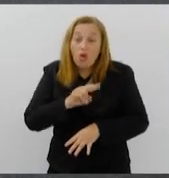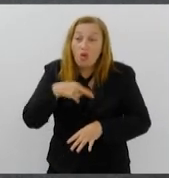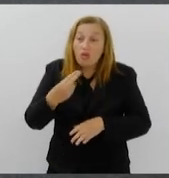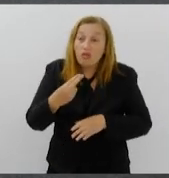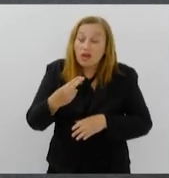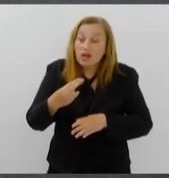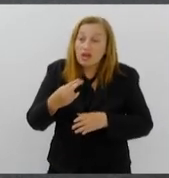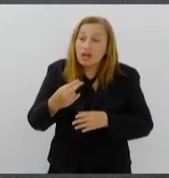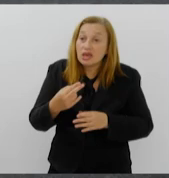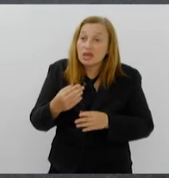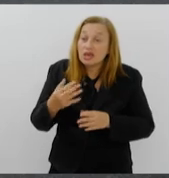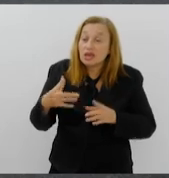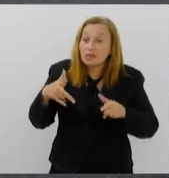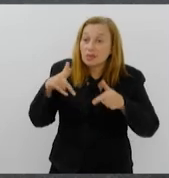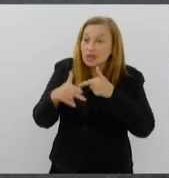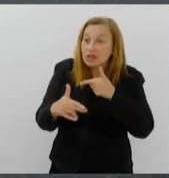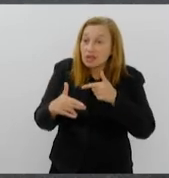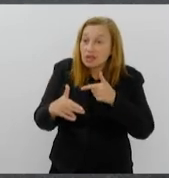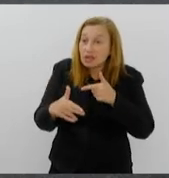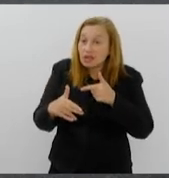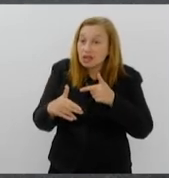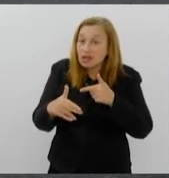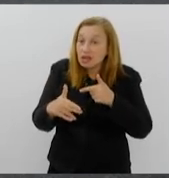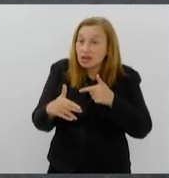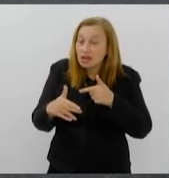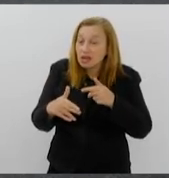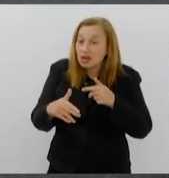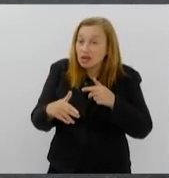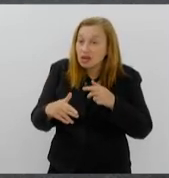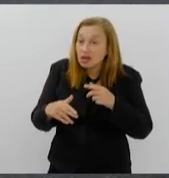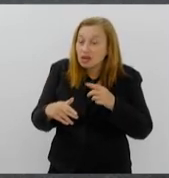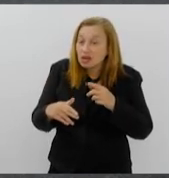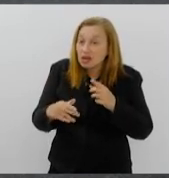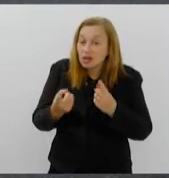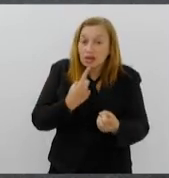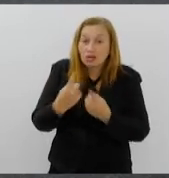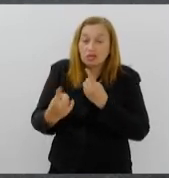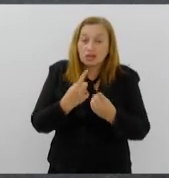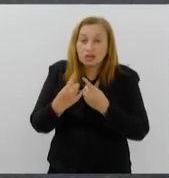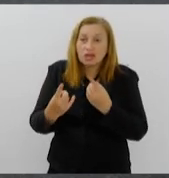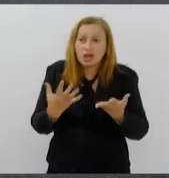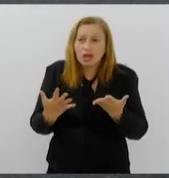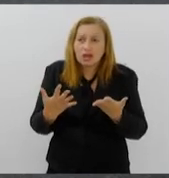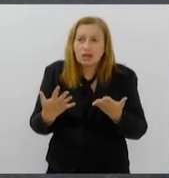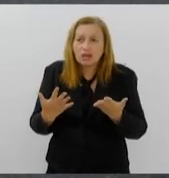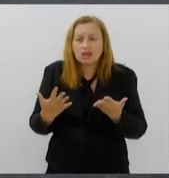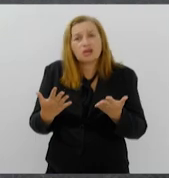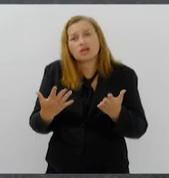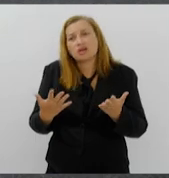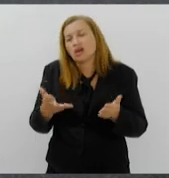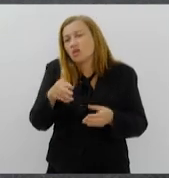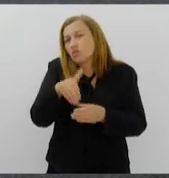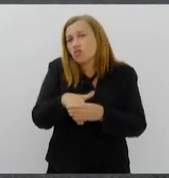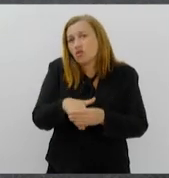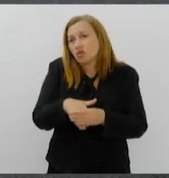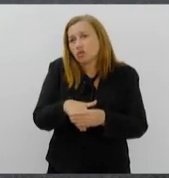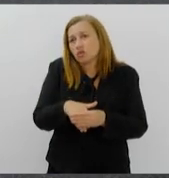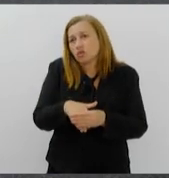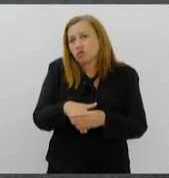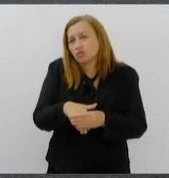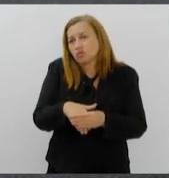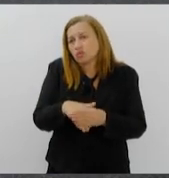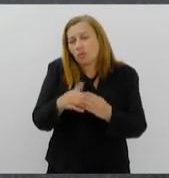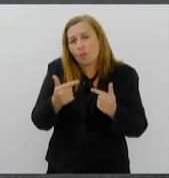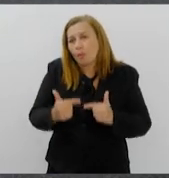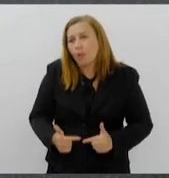por lá? Não dá para entender esse projeto, senhor presidente. A abstenção é o mínimo que se pode fazer em relação a esse projeto,